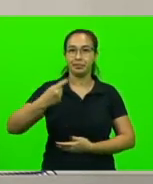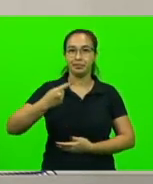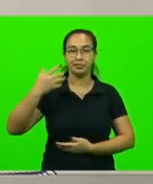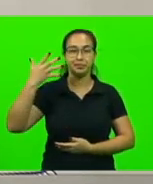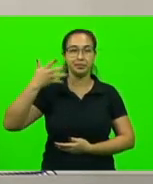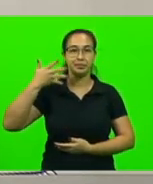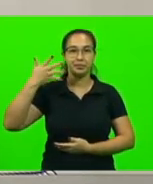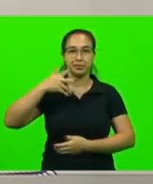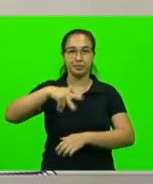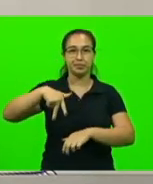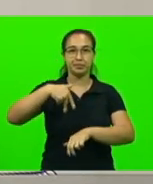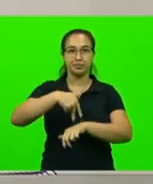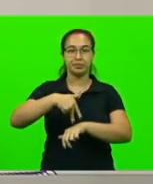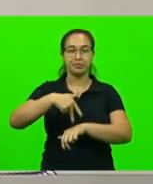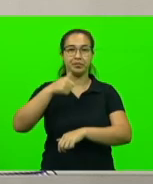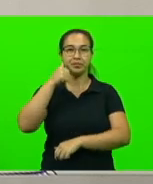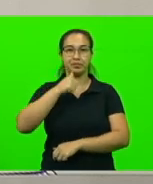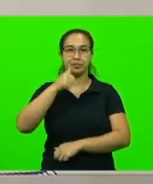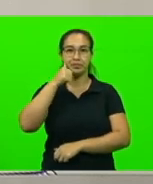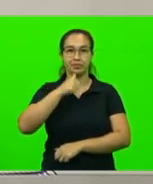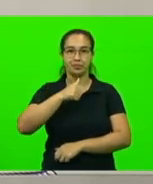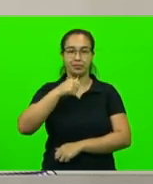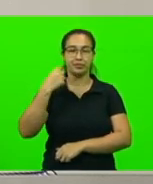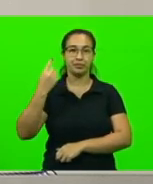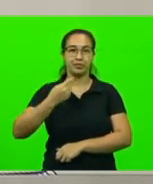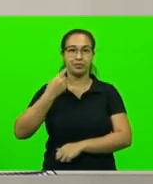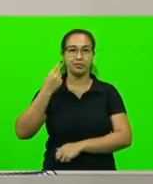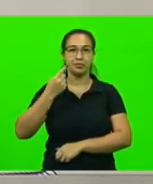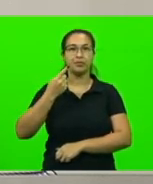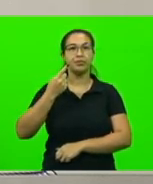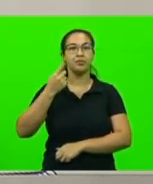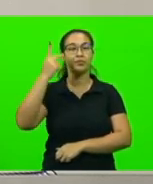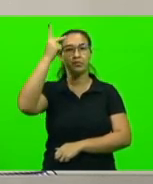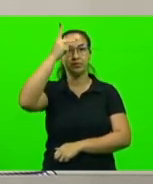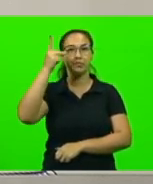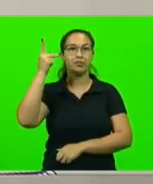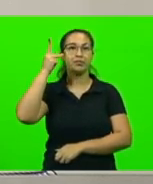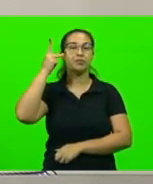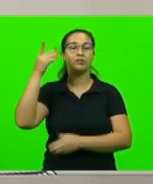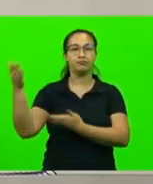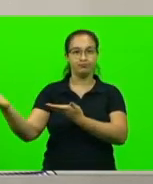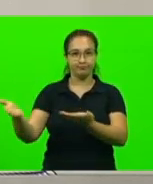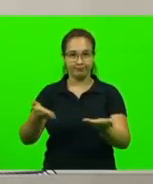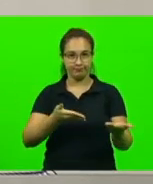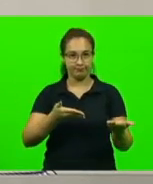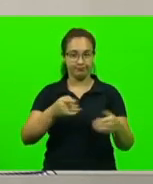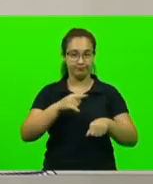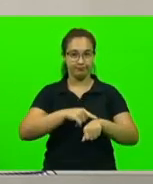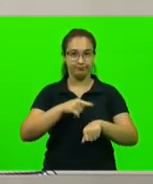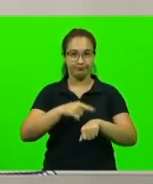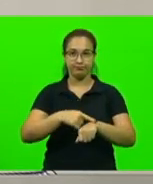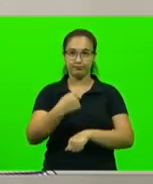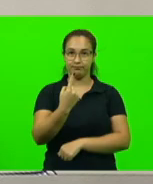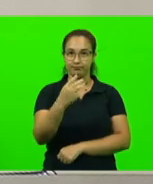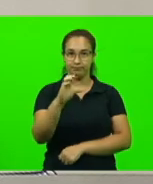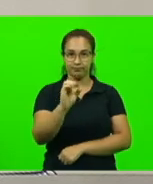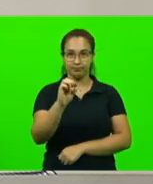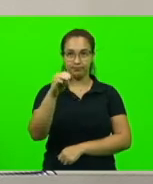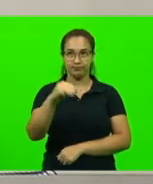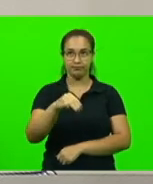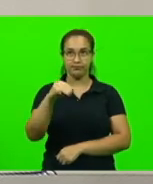a senhora deputada Paulinha, a quem concedo a palavra por até 10 minutos.